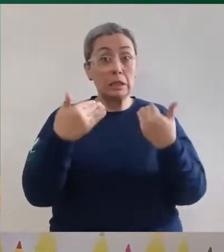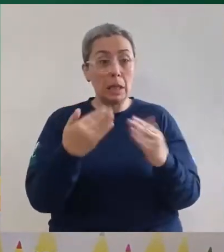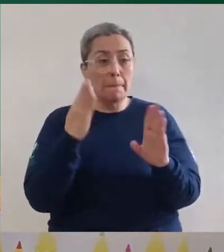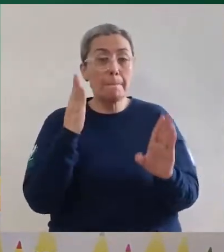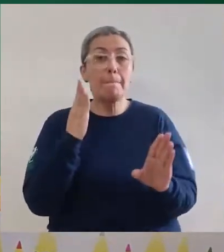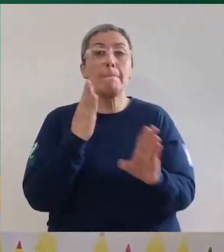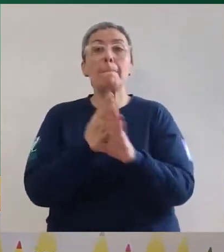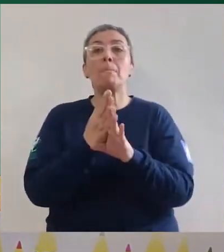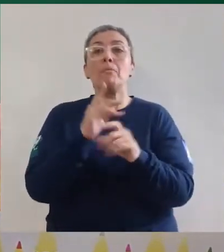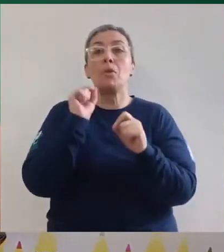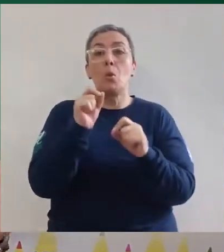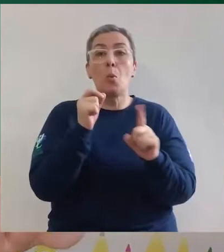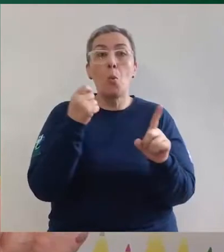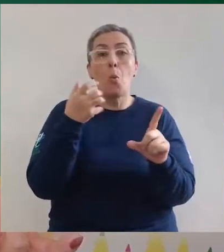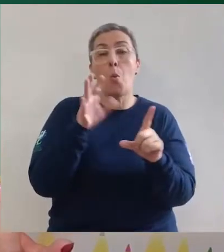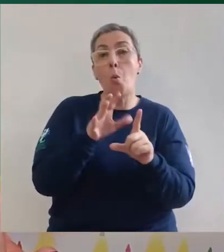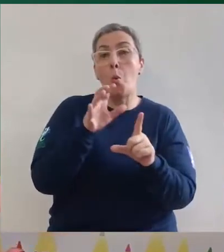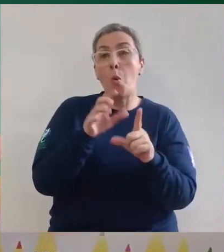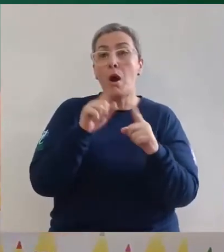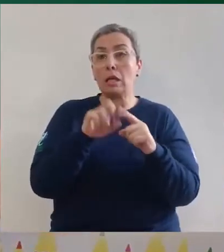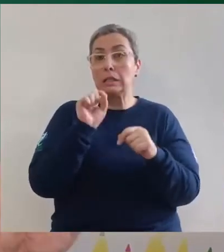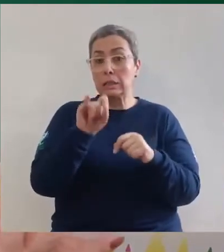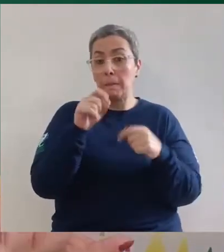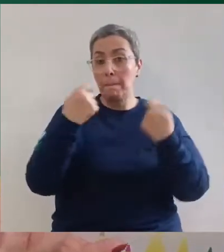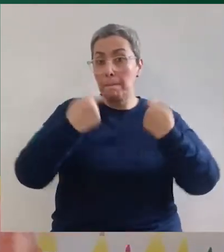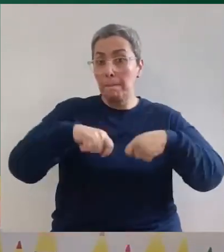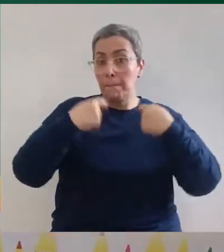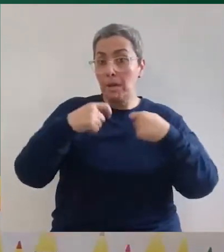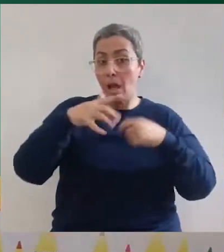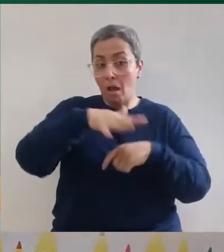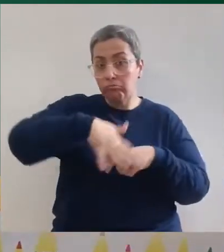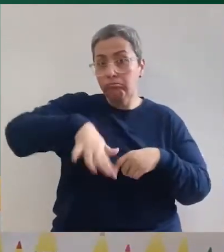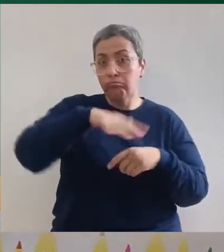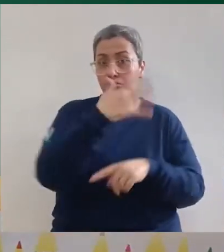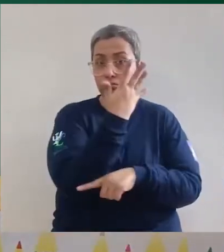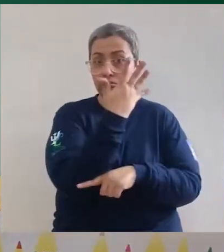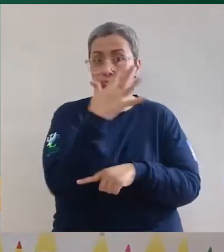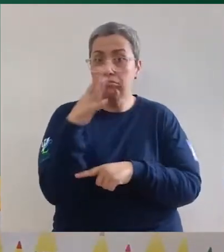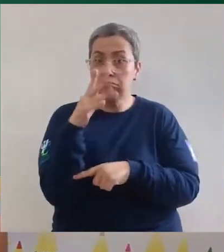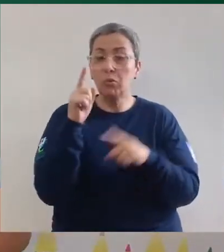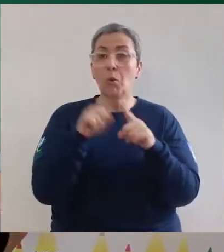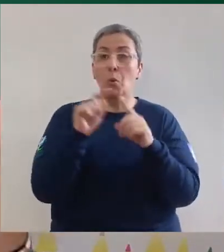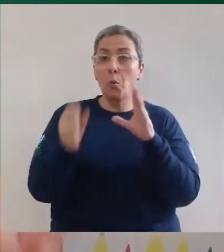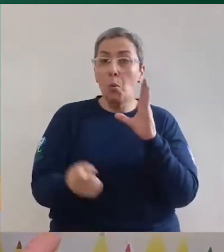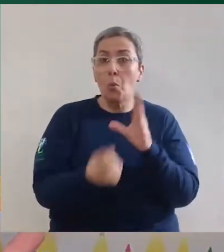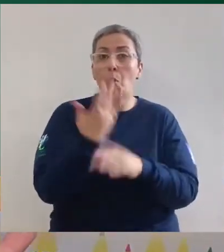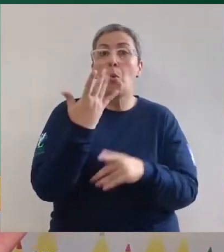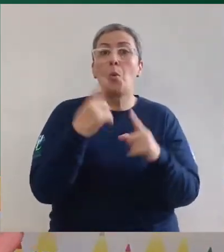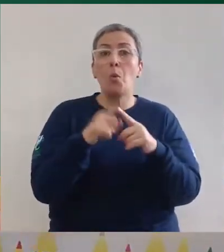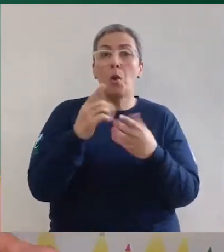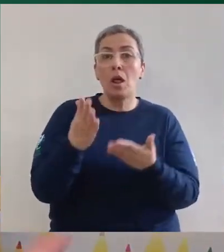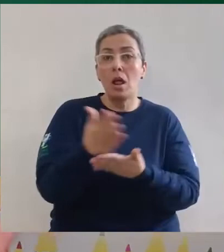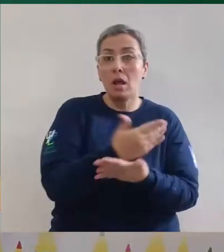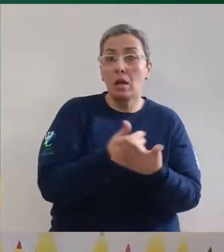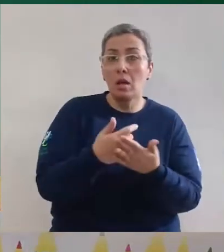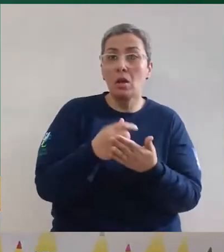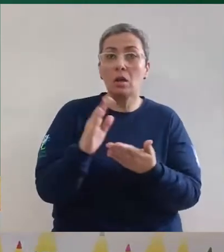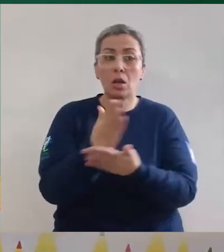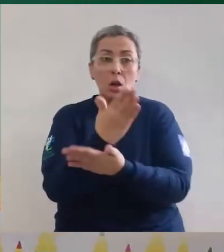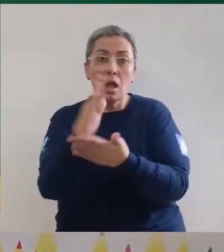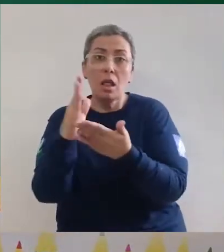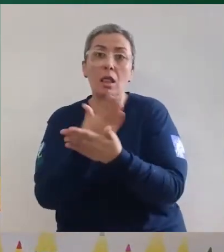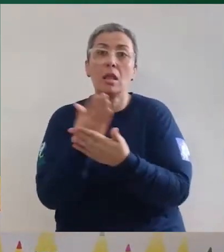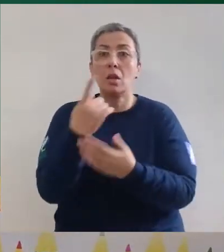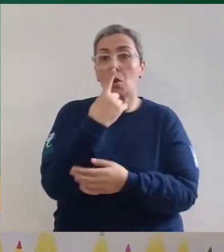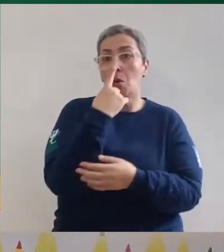se detectaram a intervenção sendo necessária na área ambiental com a implantação da coleta seletiva